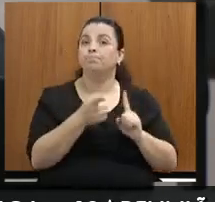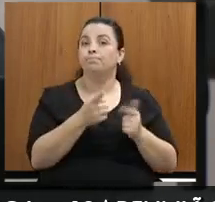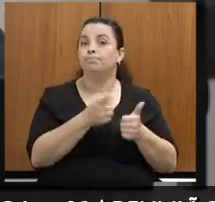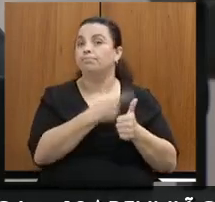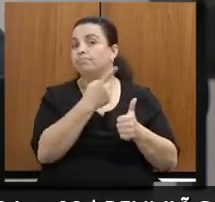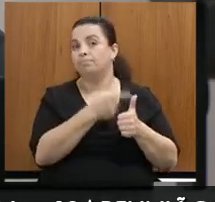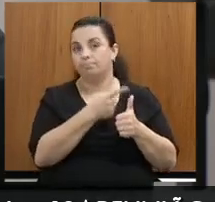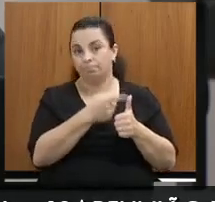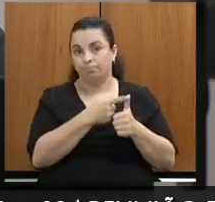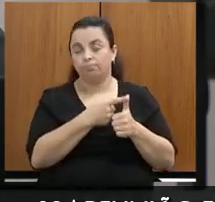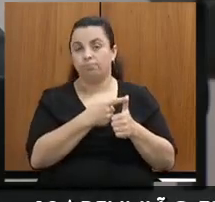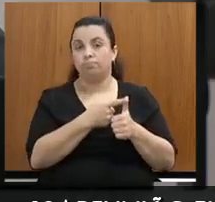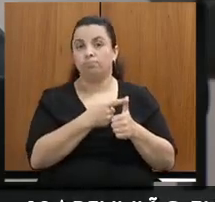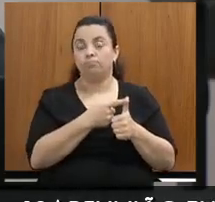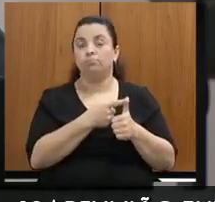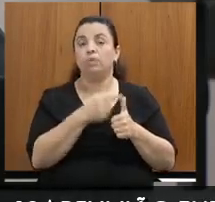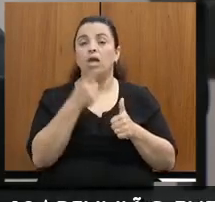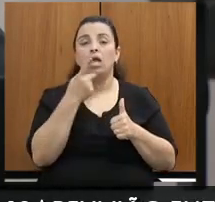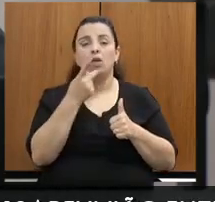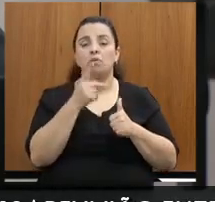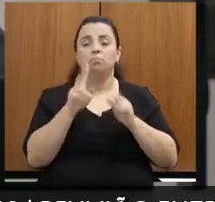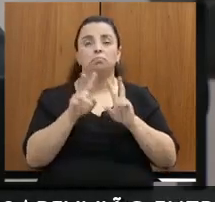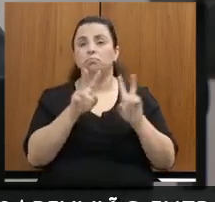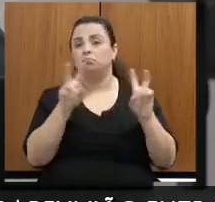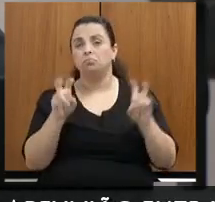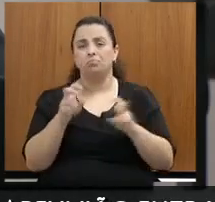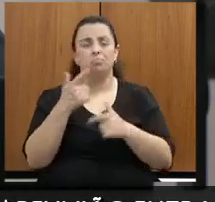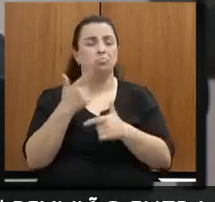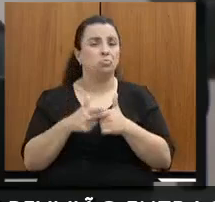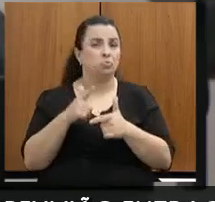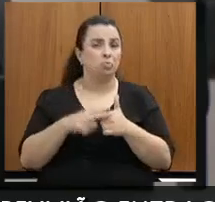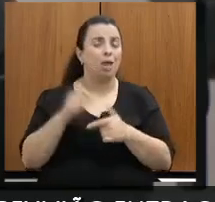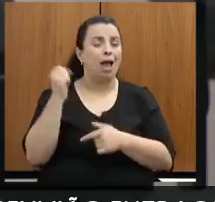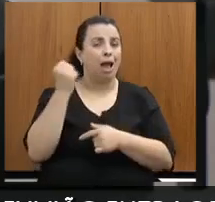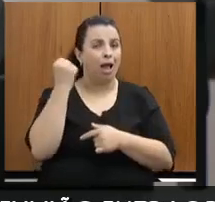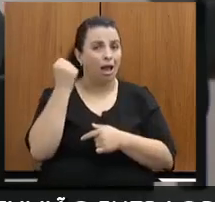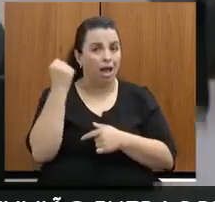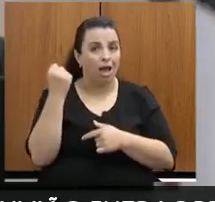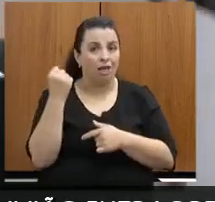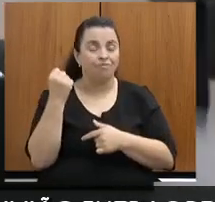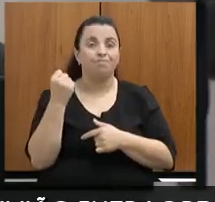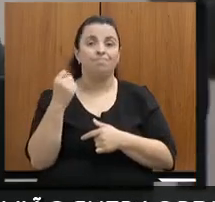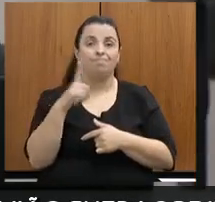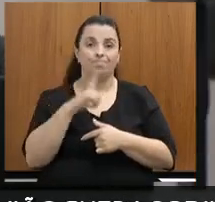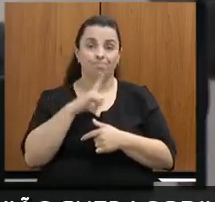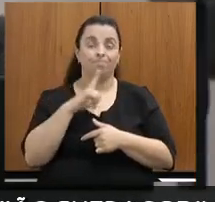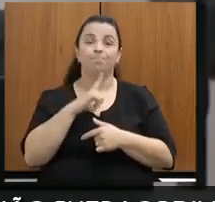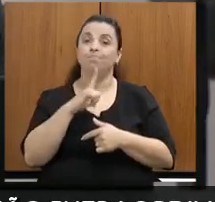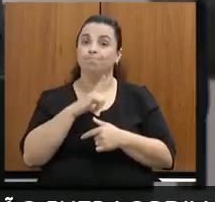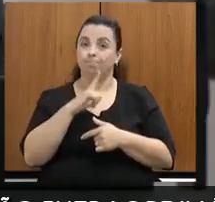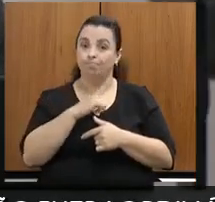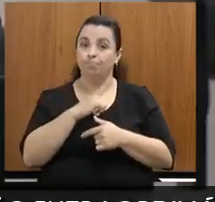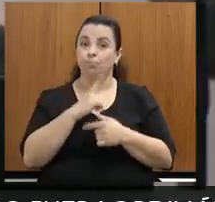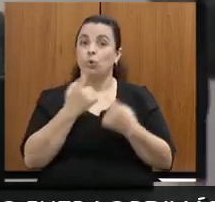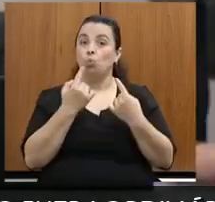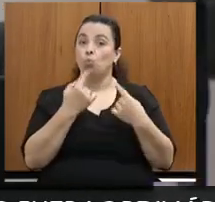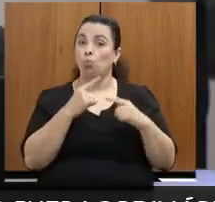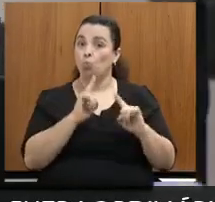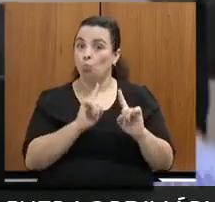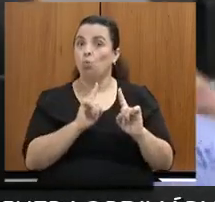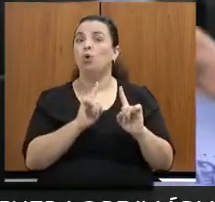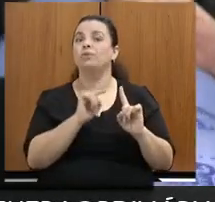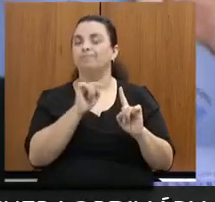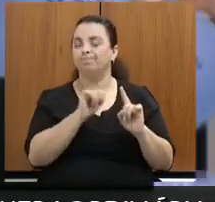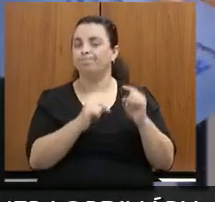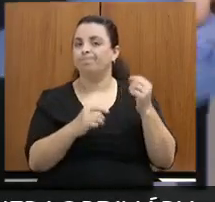o problema grave que assola as nossas forças de segurança pública e que isso vem se